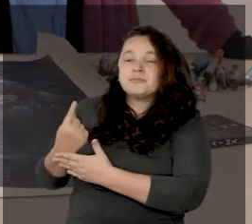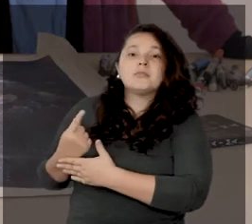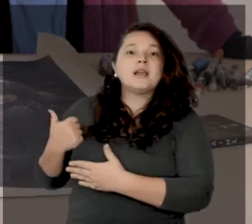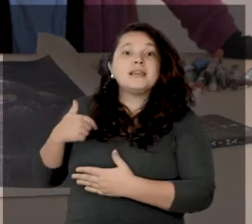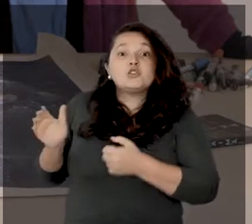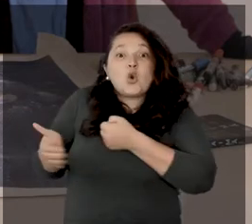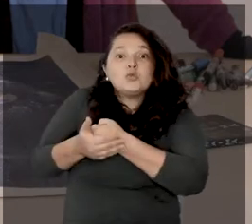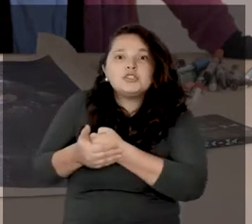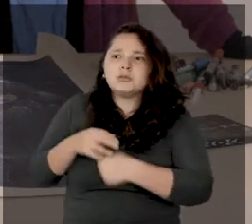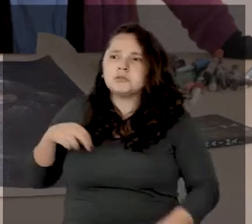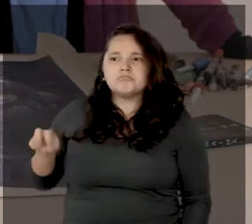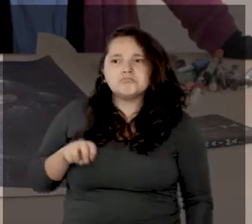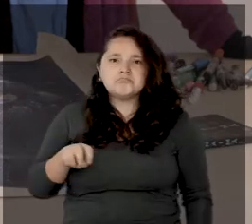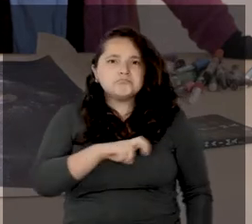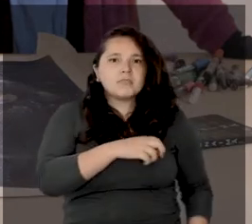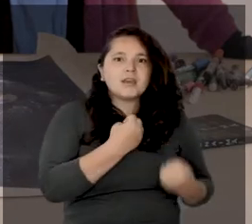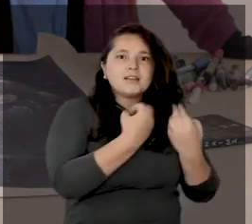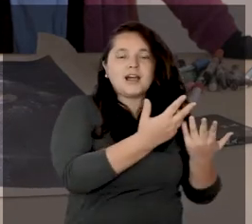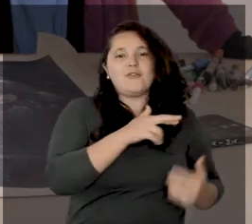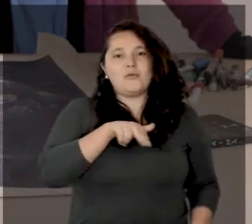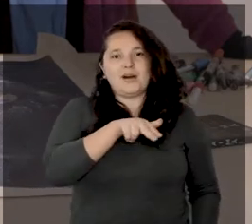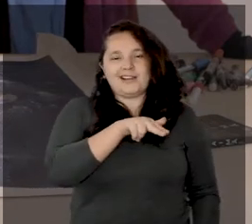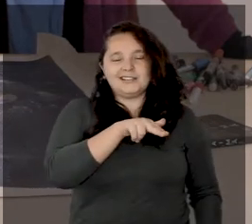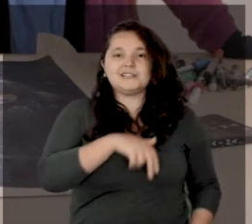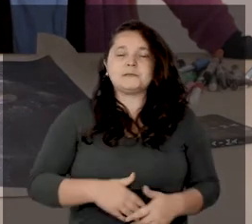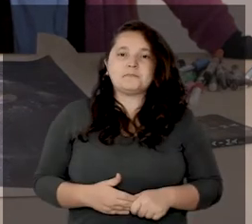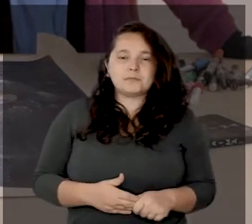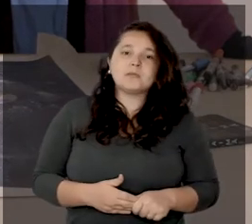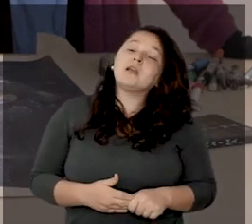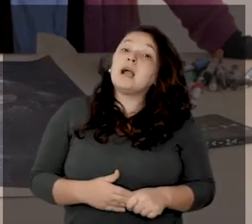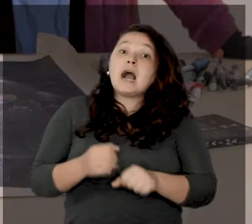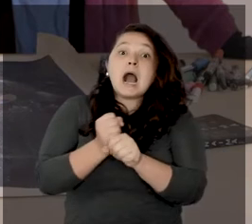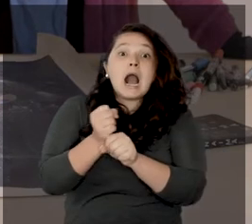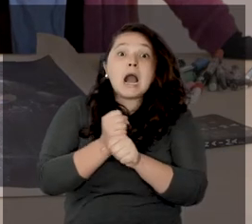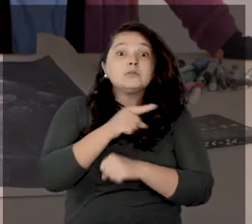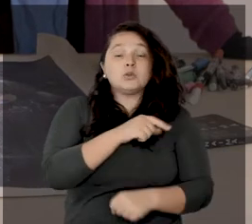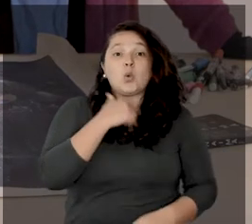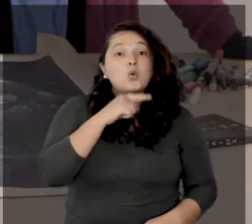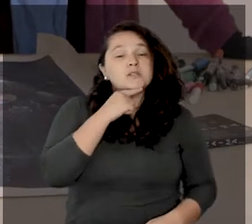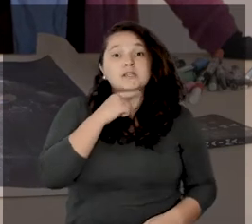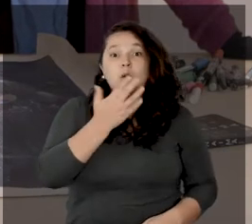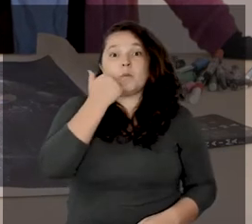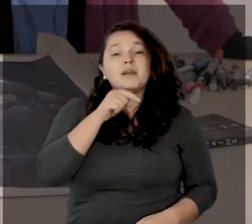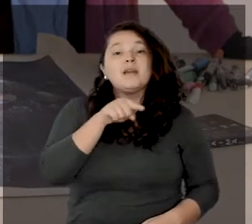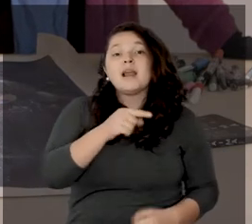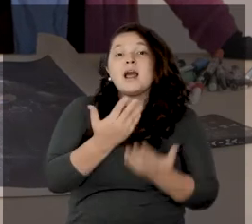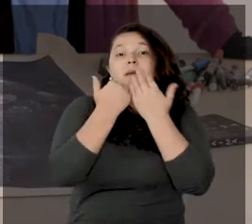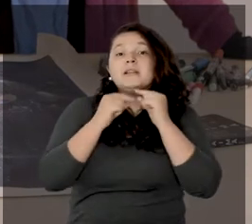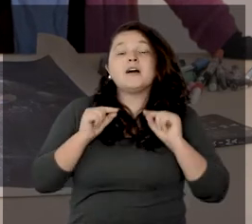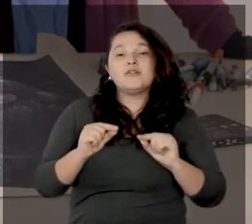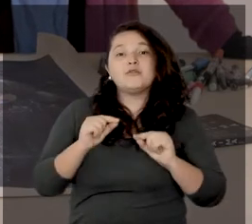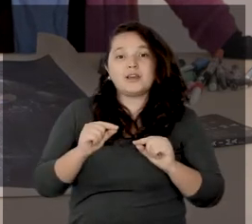Então eles se alimentaram por muito tempo de passarinhos, né? Eles conseguiam ainda caçar passarinho, flechar, e eles comiam